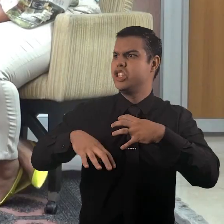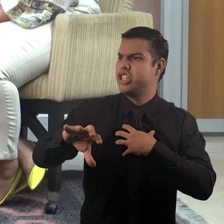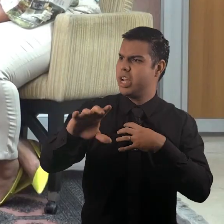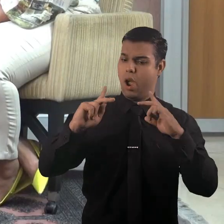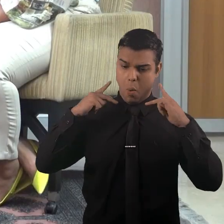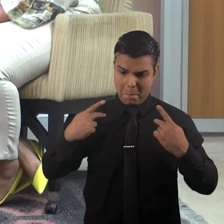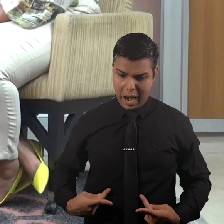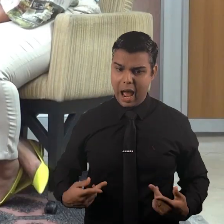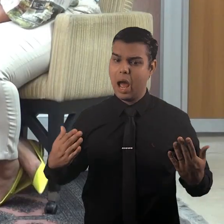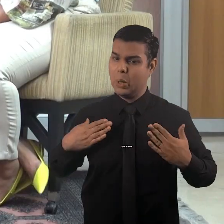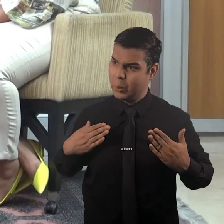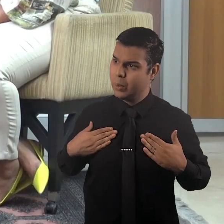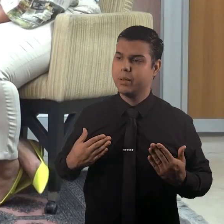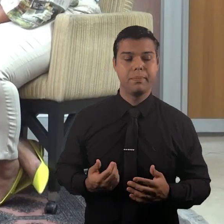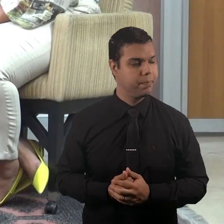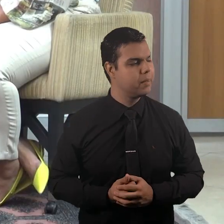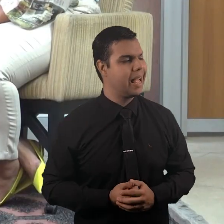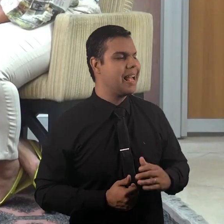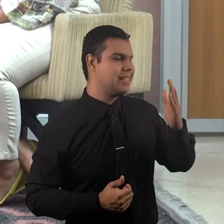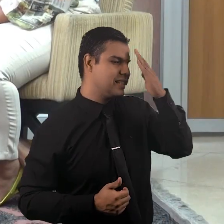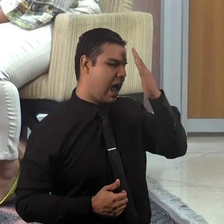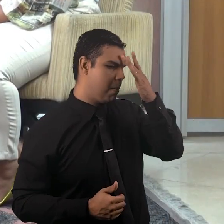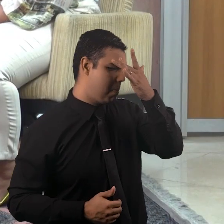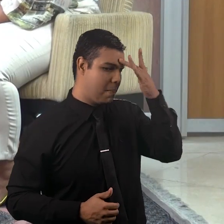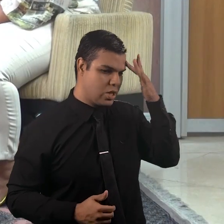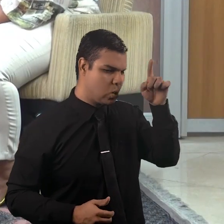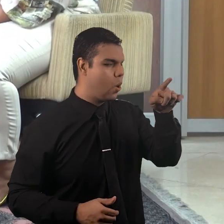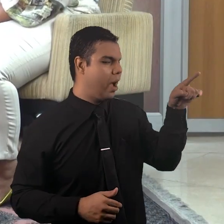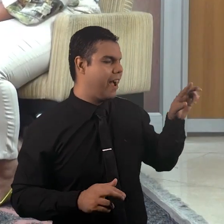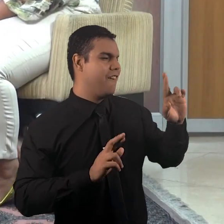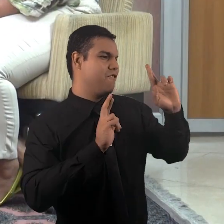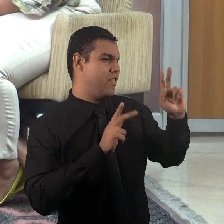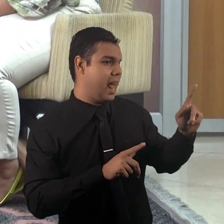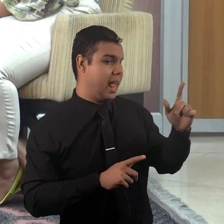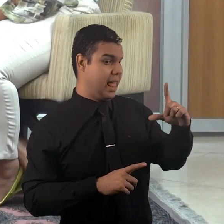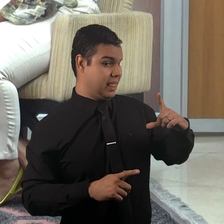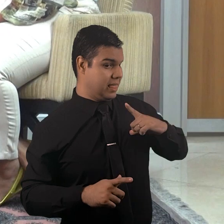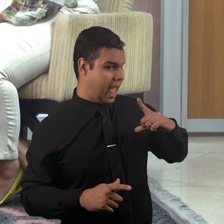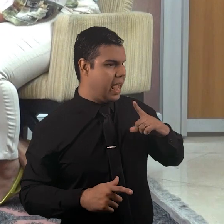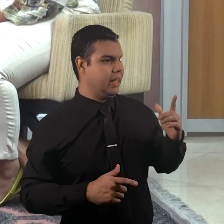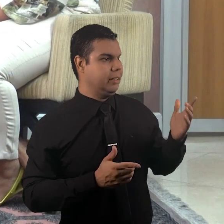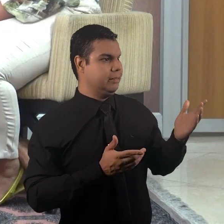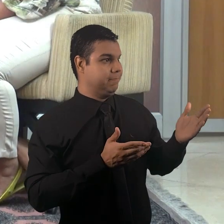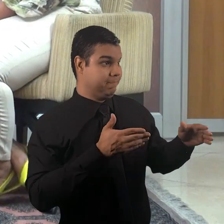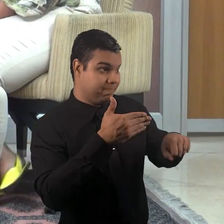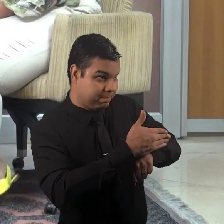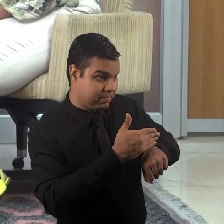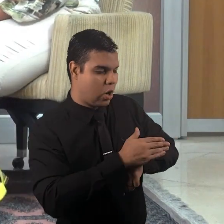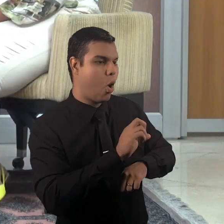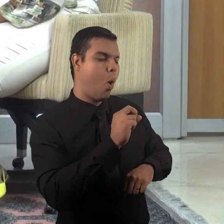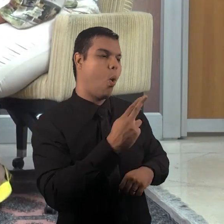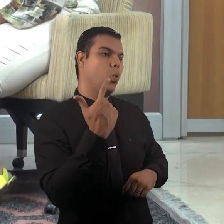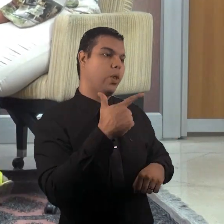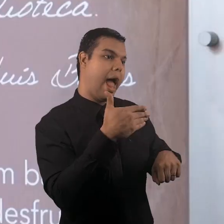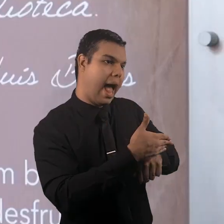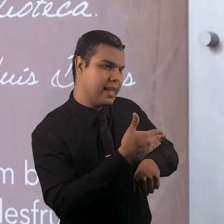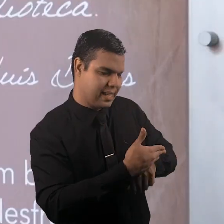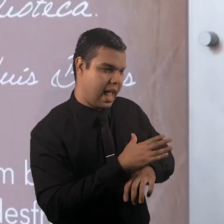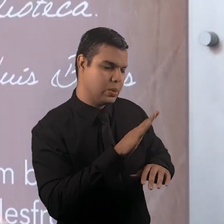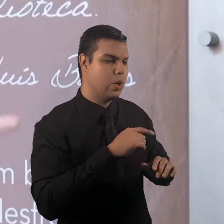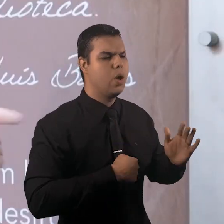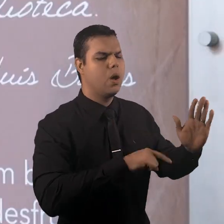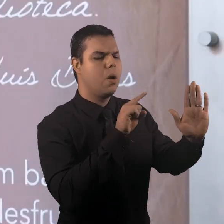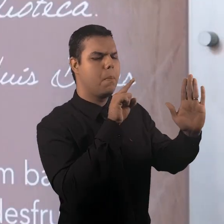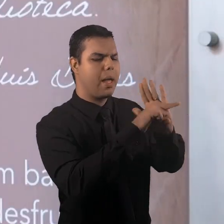né? Nós sabemos que com a população que nós temos é uma diferença muito grande de quem tem acesso, quem não tem acesso, isso é uma coisa clara e por isso Sim. Você fala tanto de política